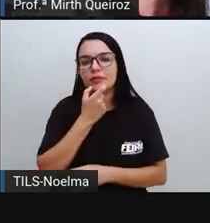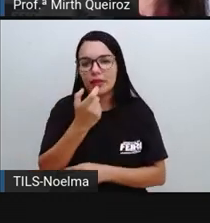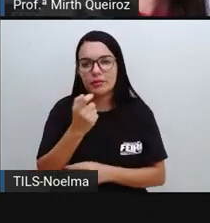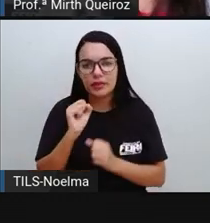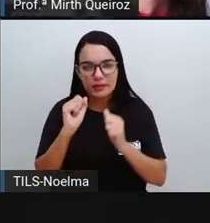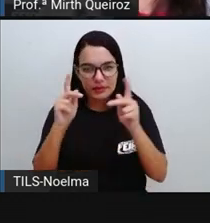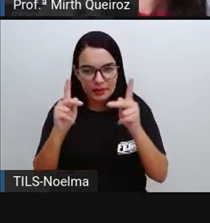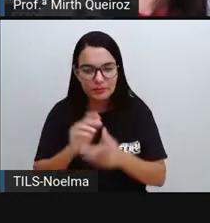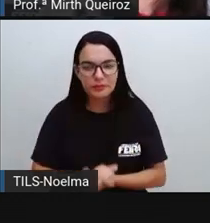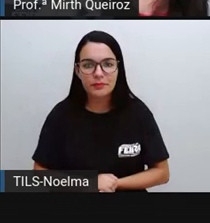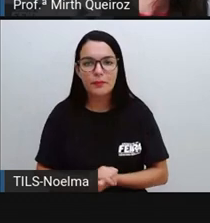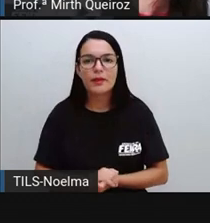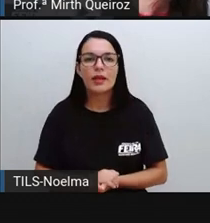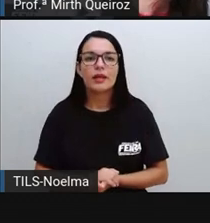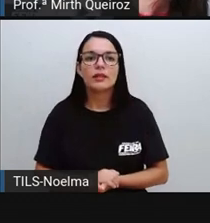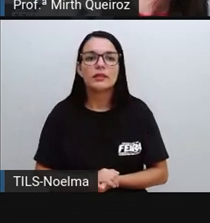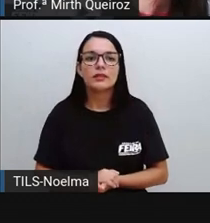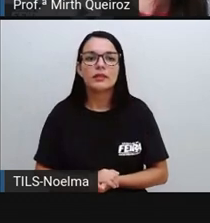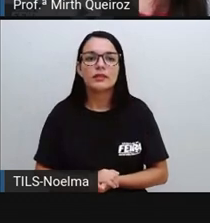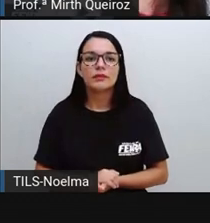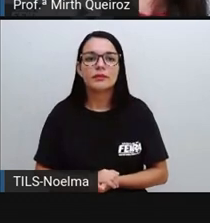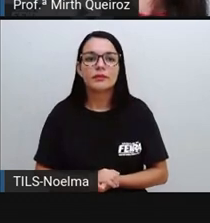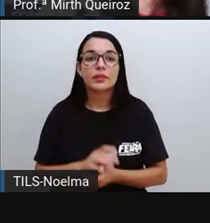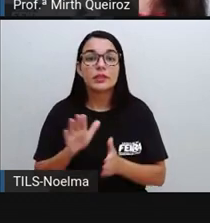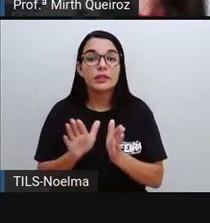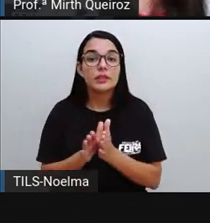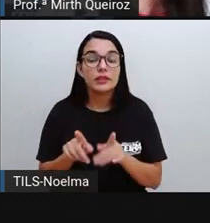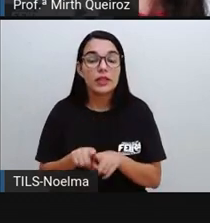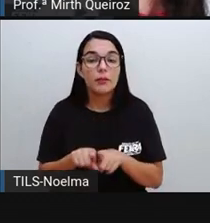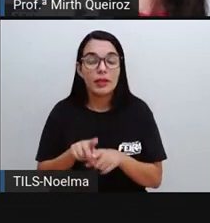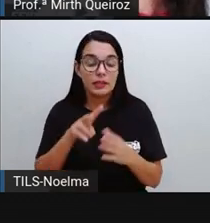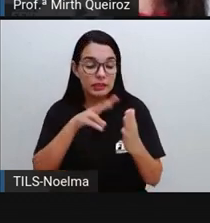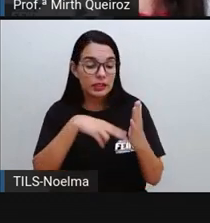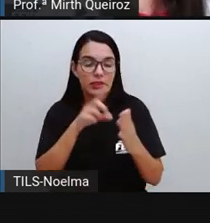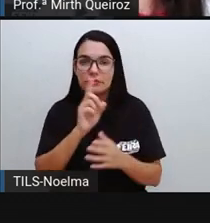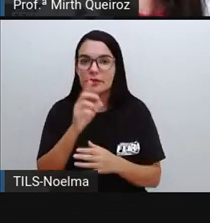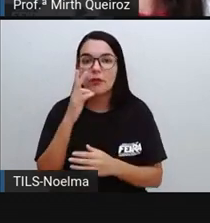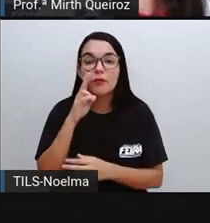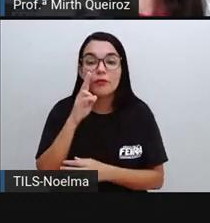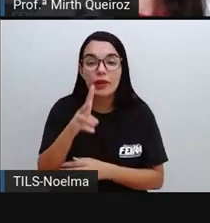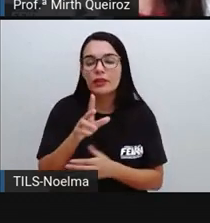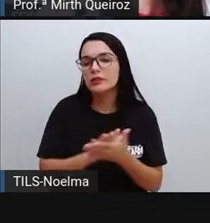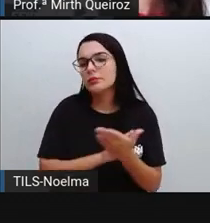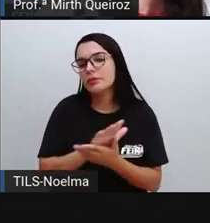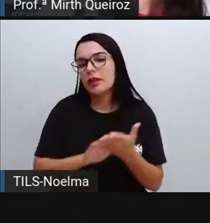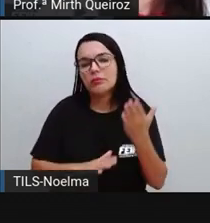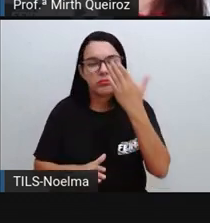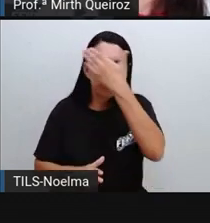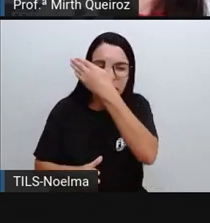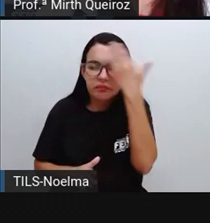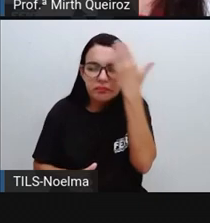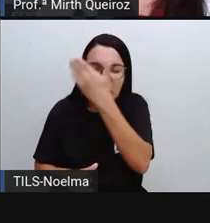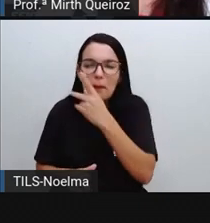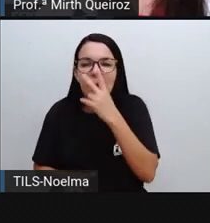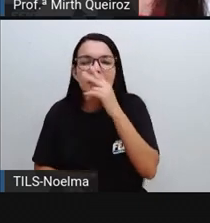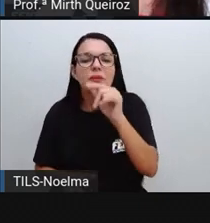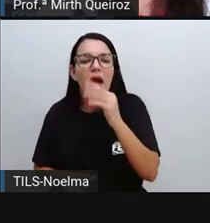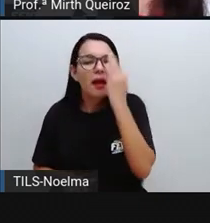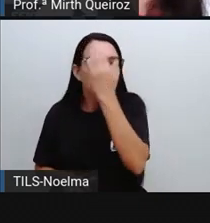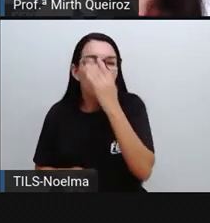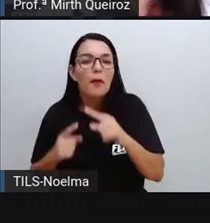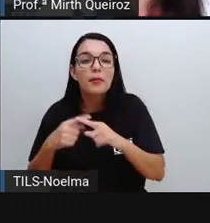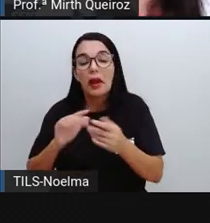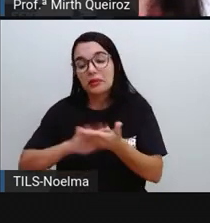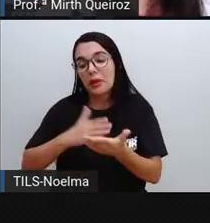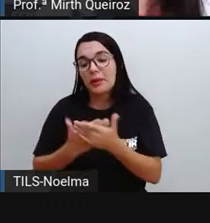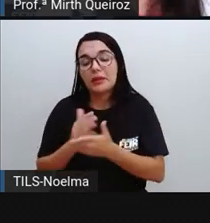vocabulário, né? E pessoas também que não lê, mal vê também, mal consegue interpretar o